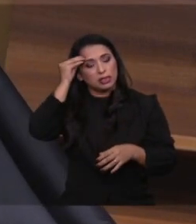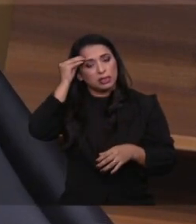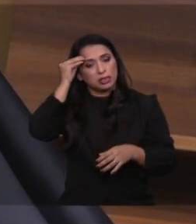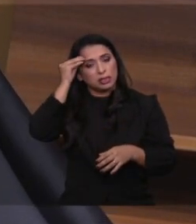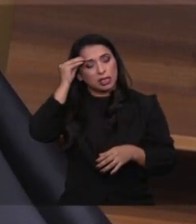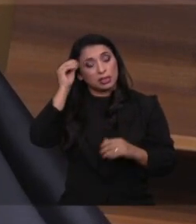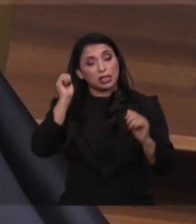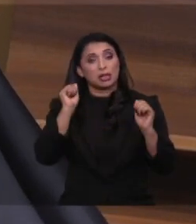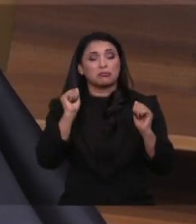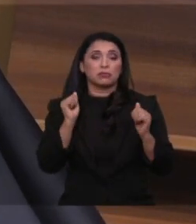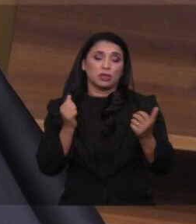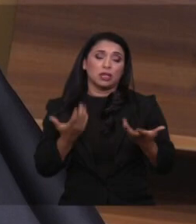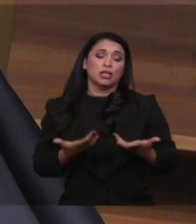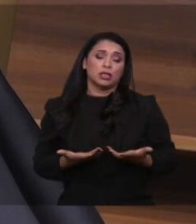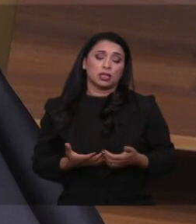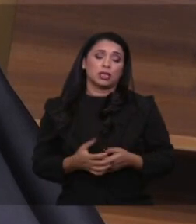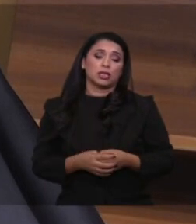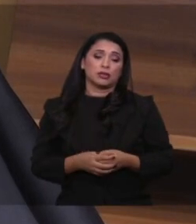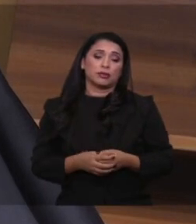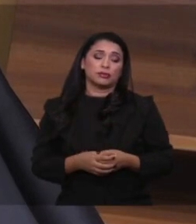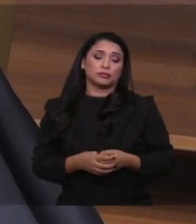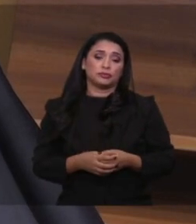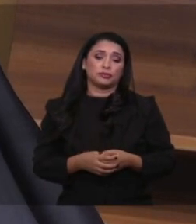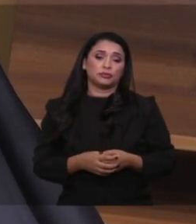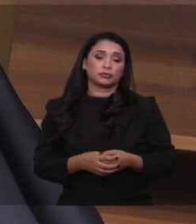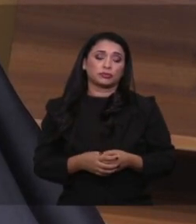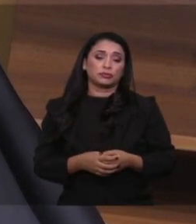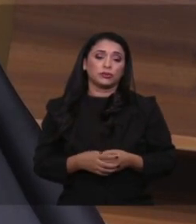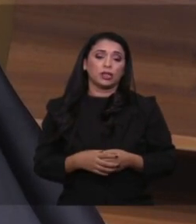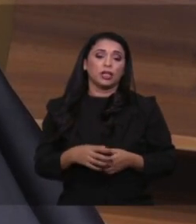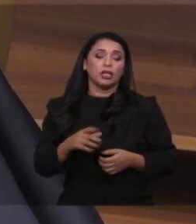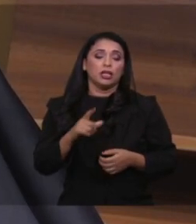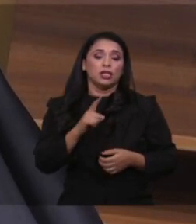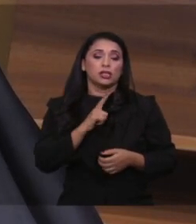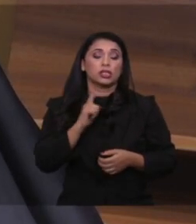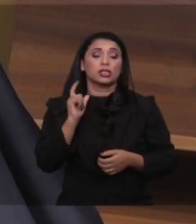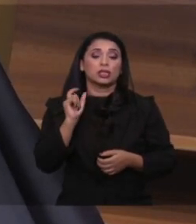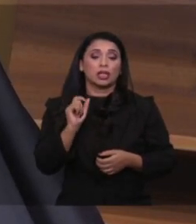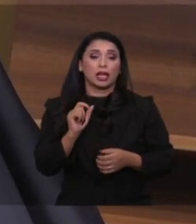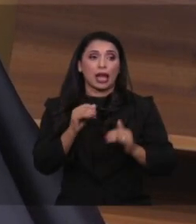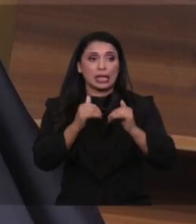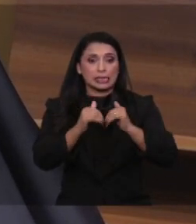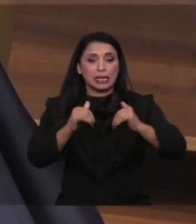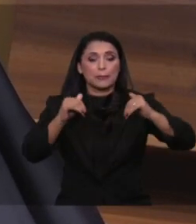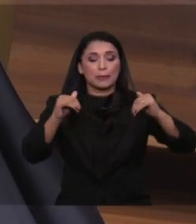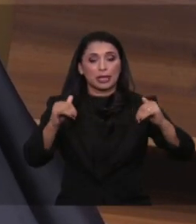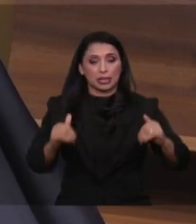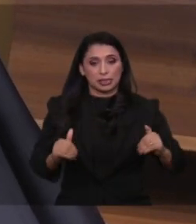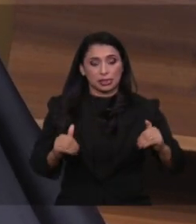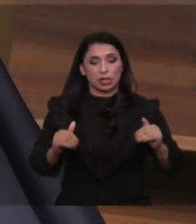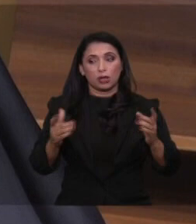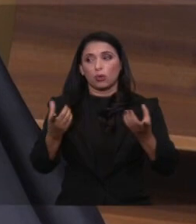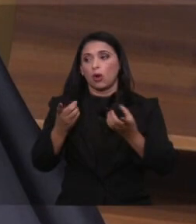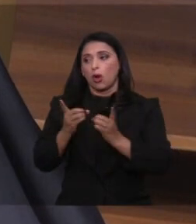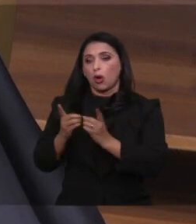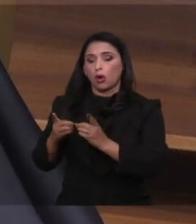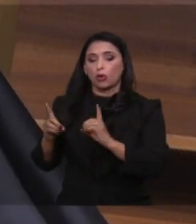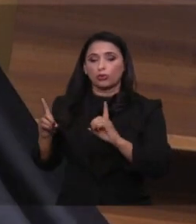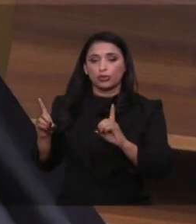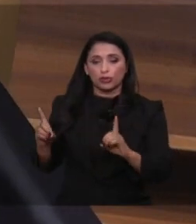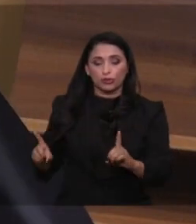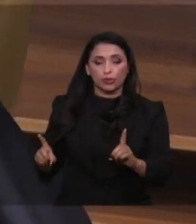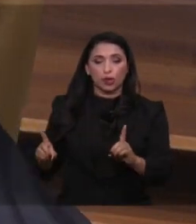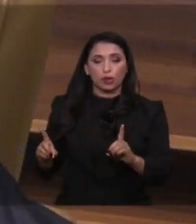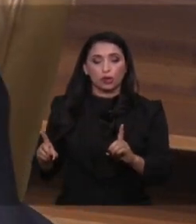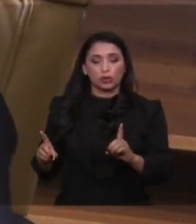a possibilidade da existência, ou melhor, coexistência da separação com o divórcio,